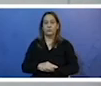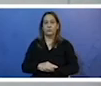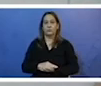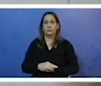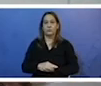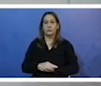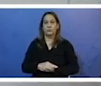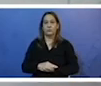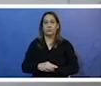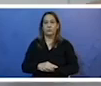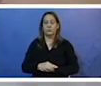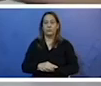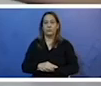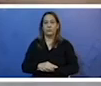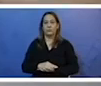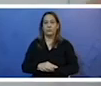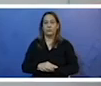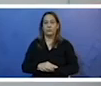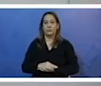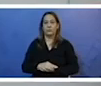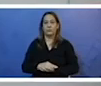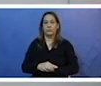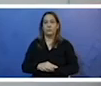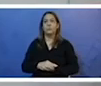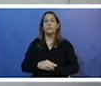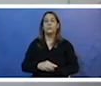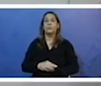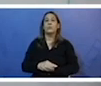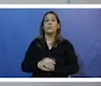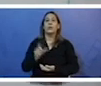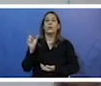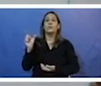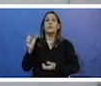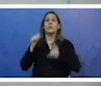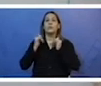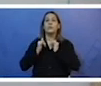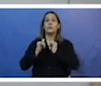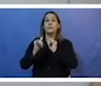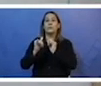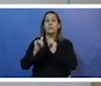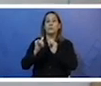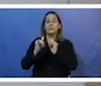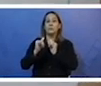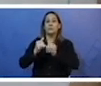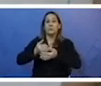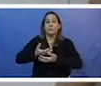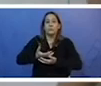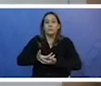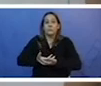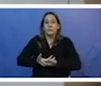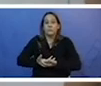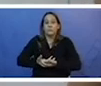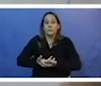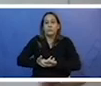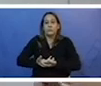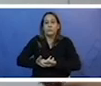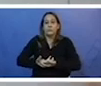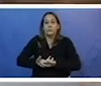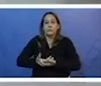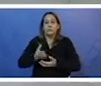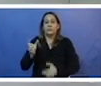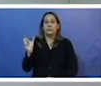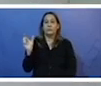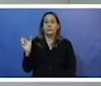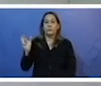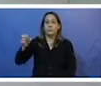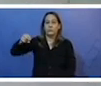Certo? Vamos para a próxima palavra ditada. Quem vai aparecer? Um ninho. Olha